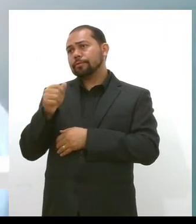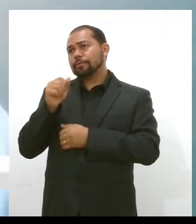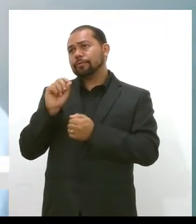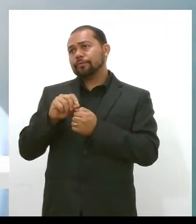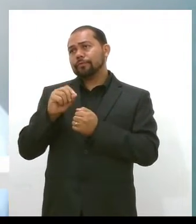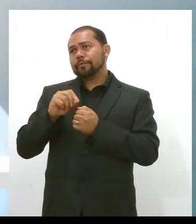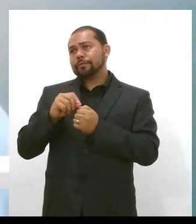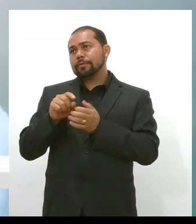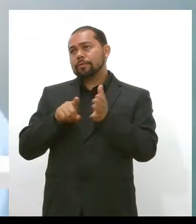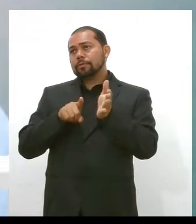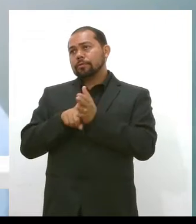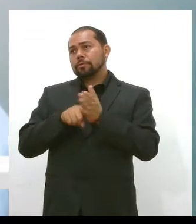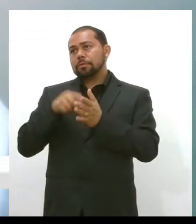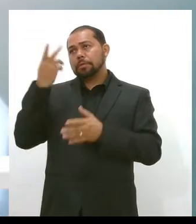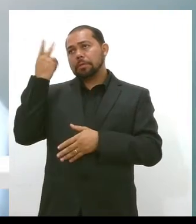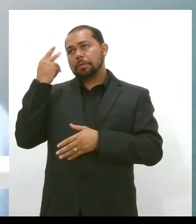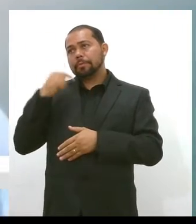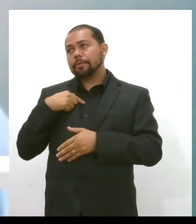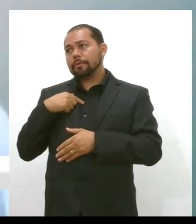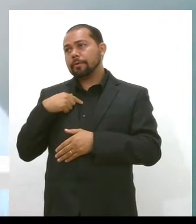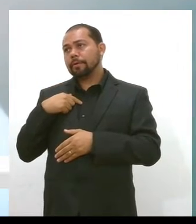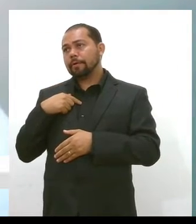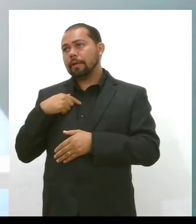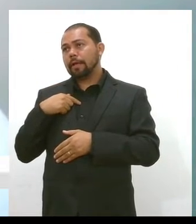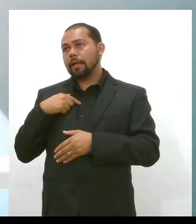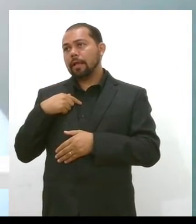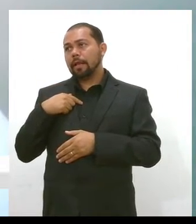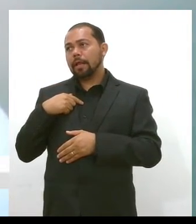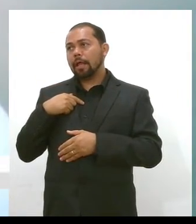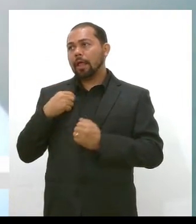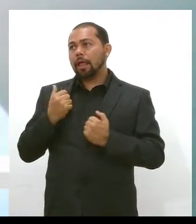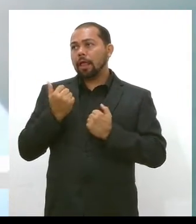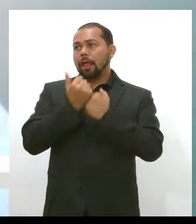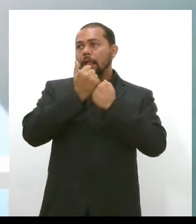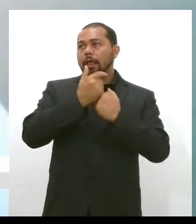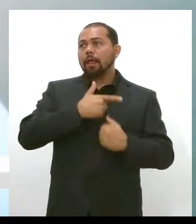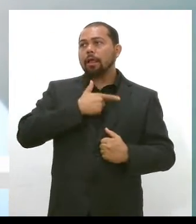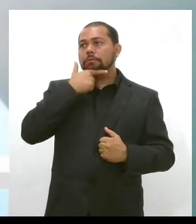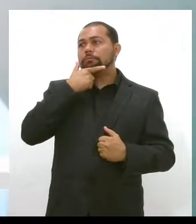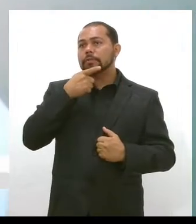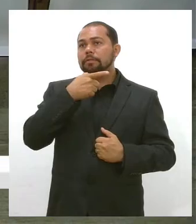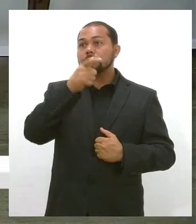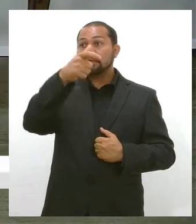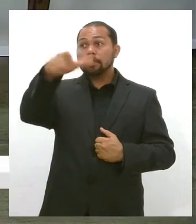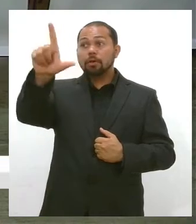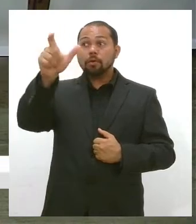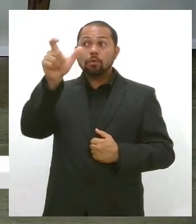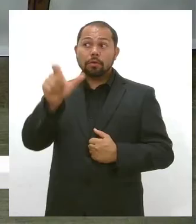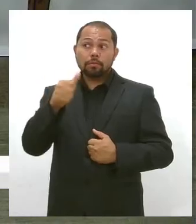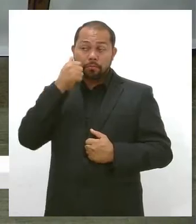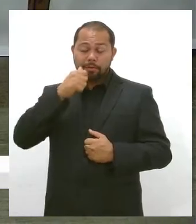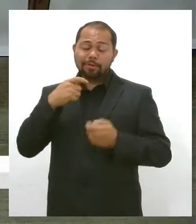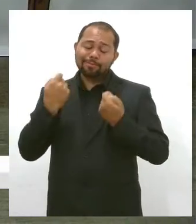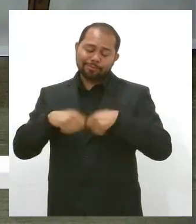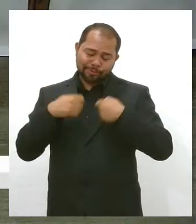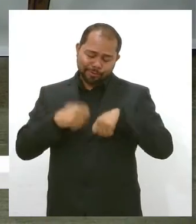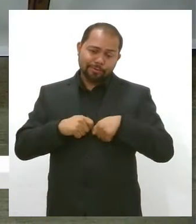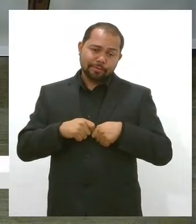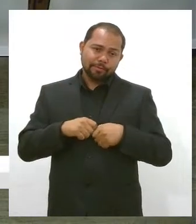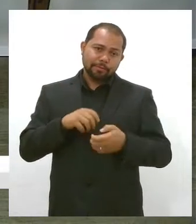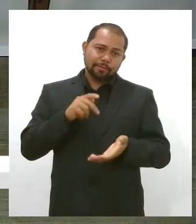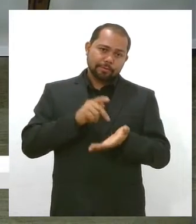que realmente tem a necessidade e que precisa do atendimento. Sim. Zaira, queria dar